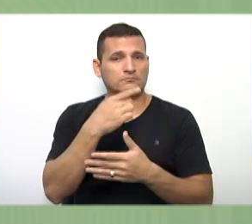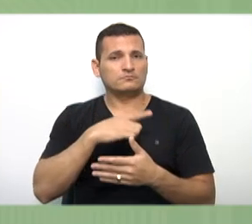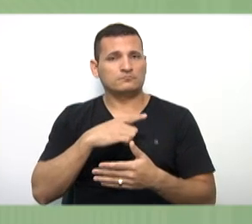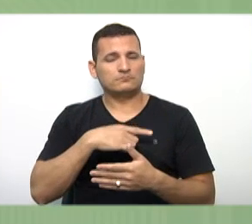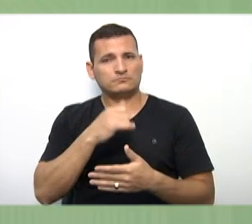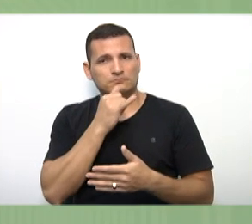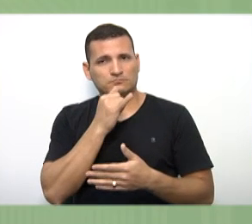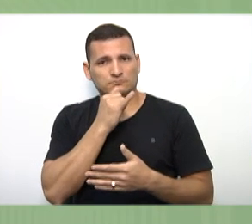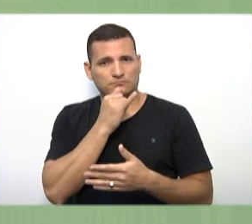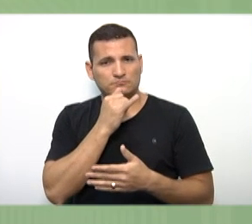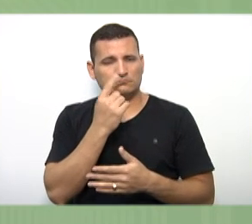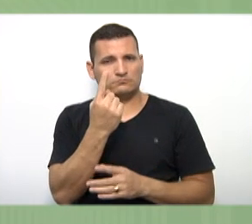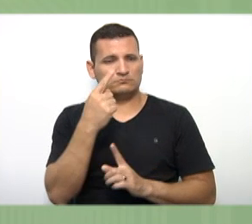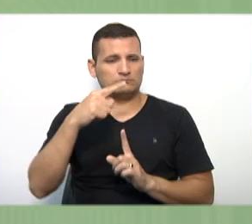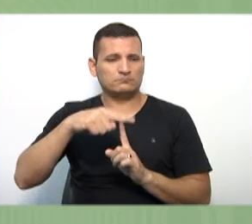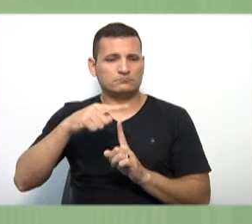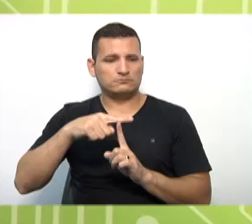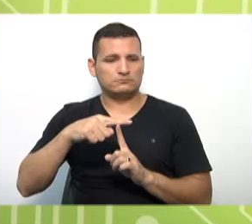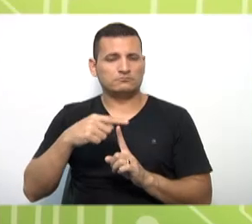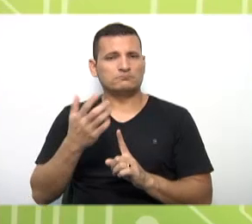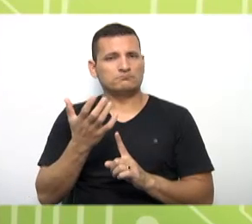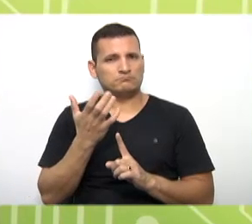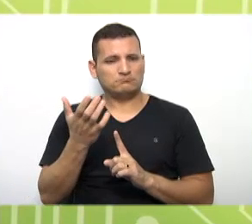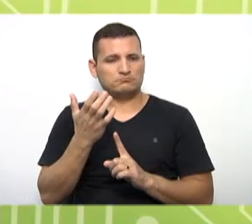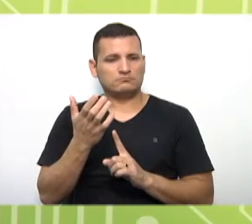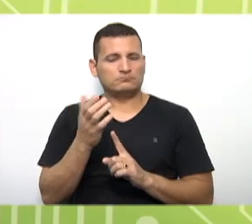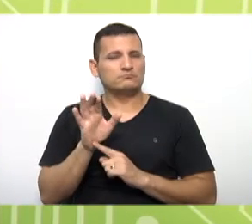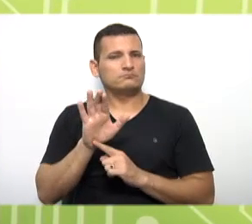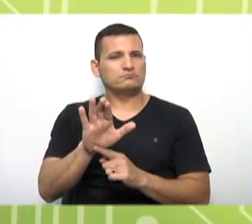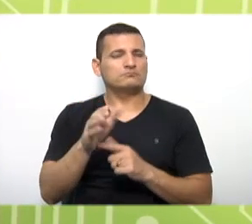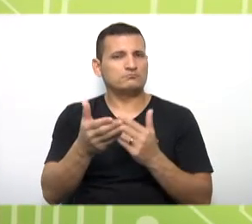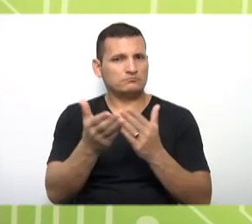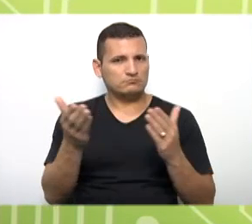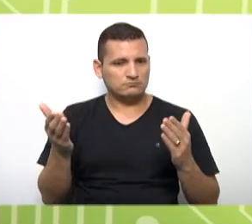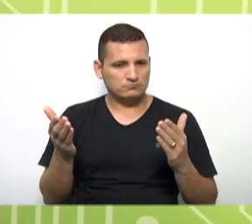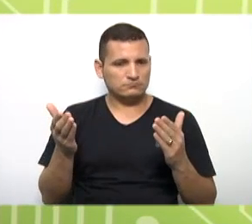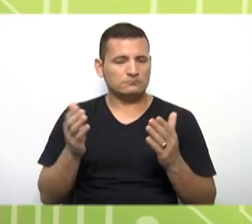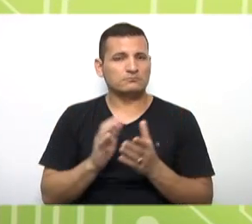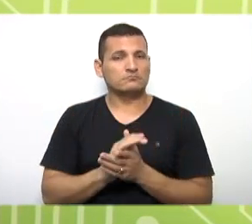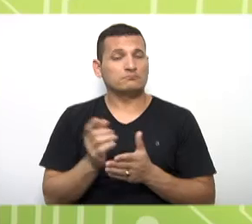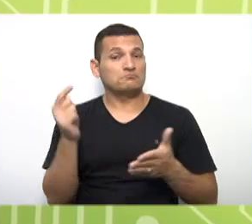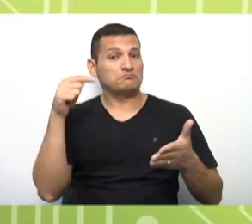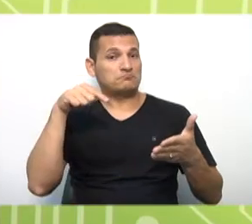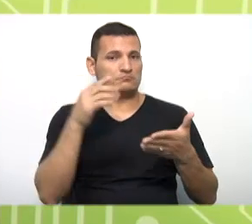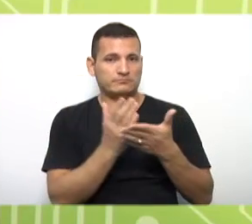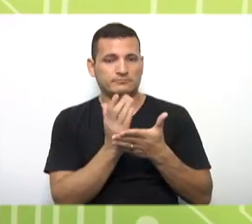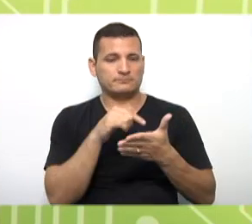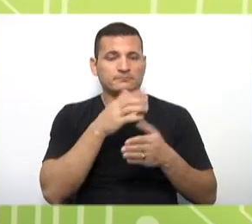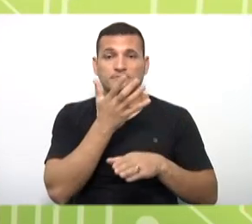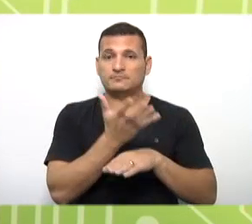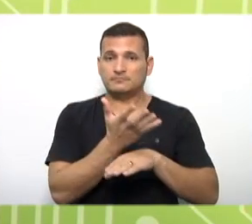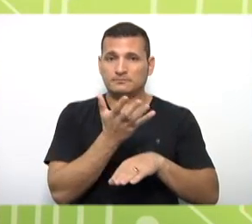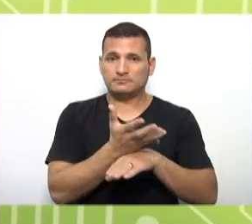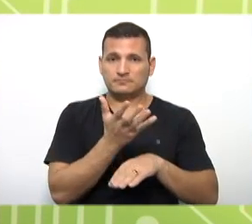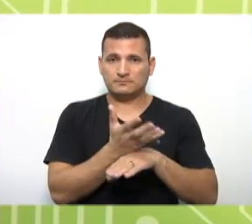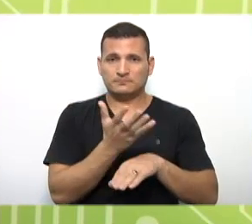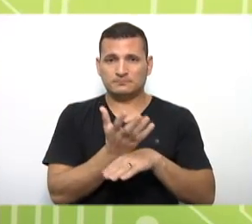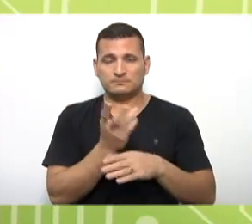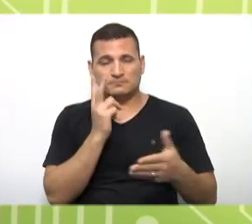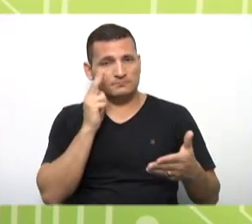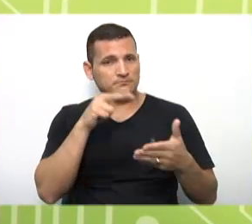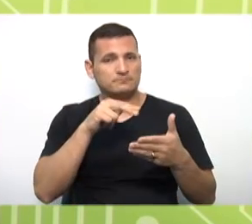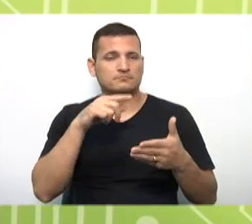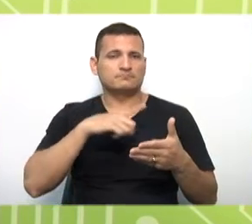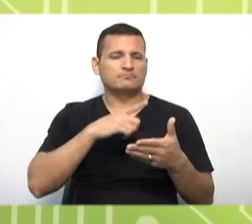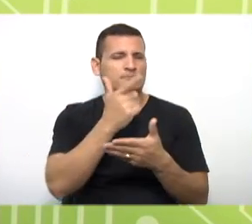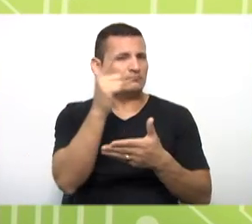exemplo um dos tipos. Eu quero já deixar aí para vocês que vocês vá lá no caderno da disciplina e olhem, nós trazemos